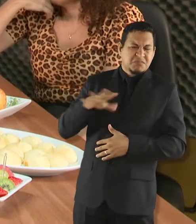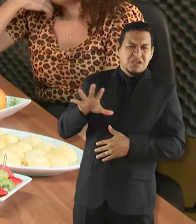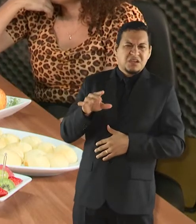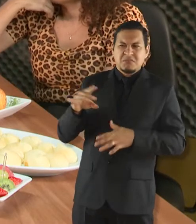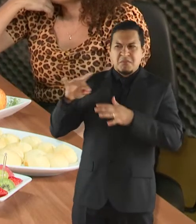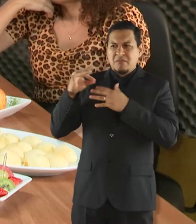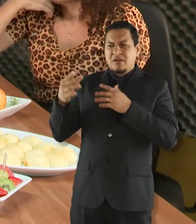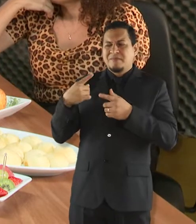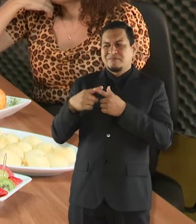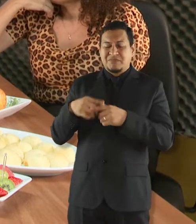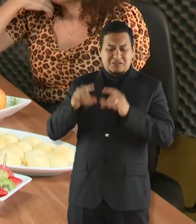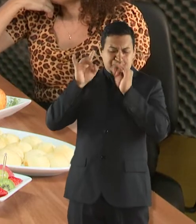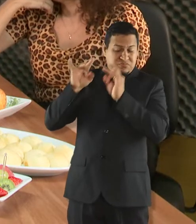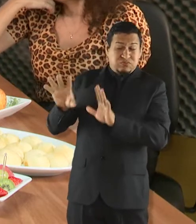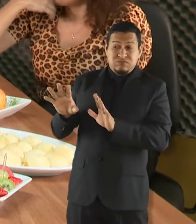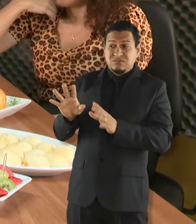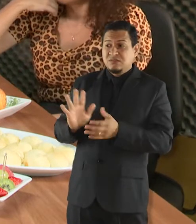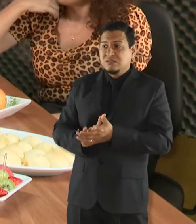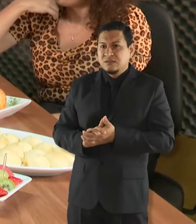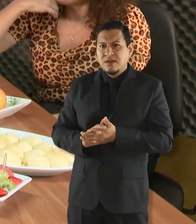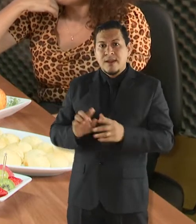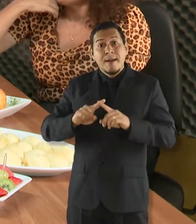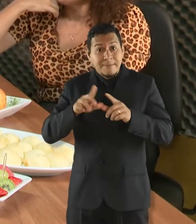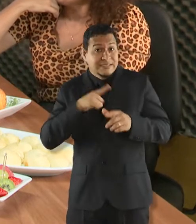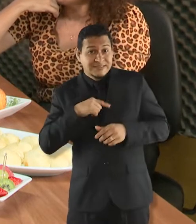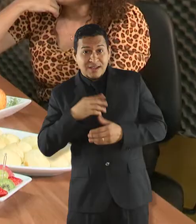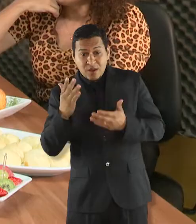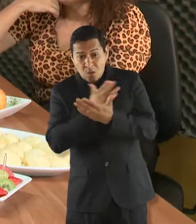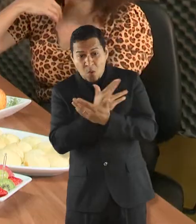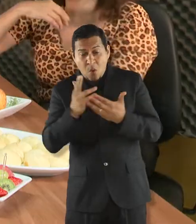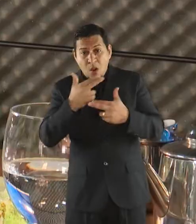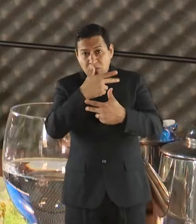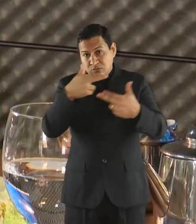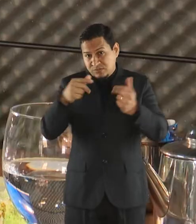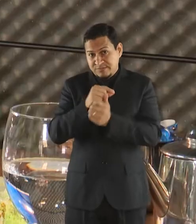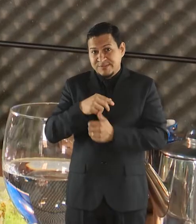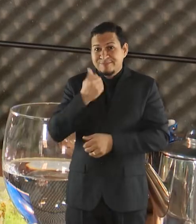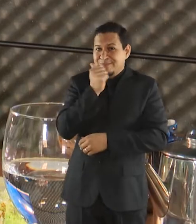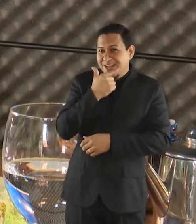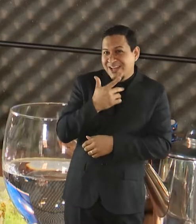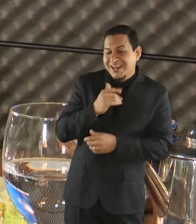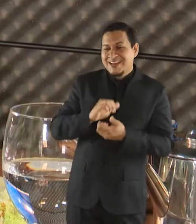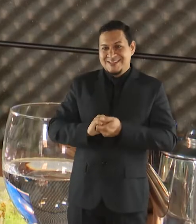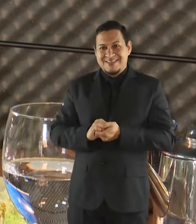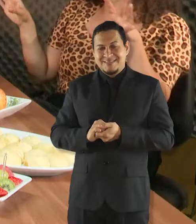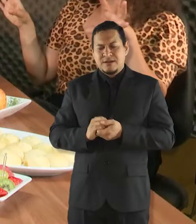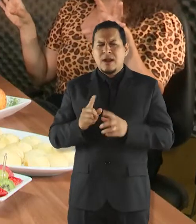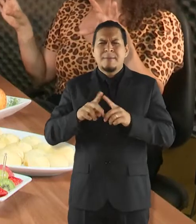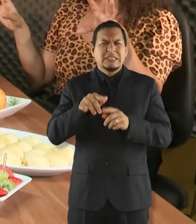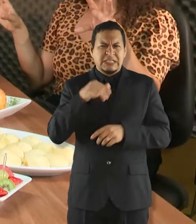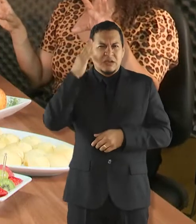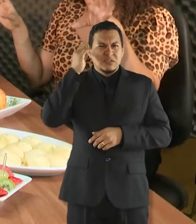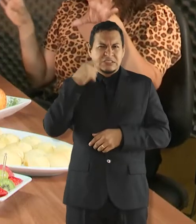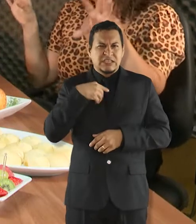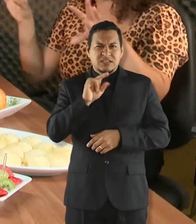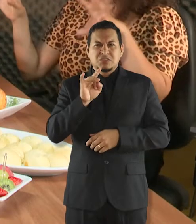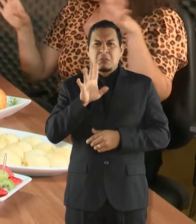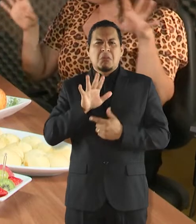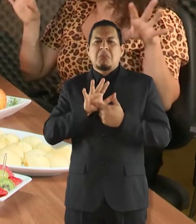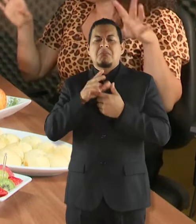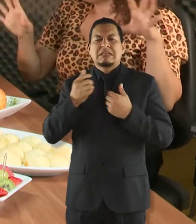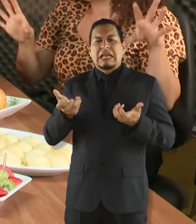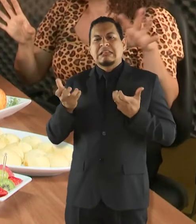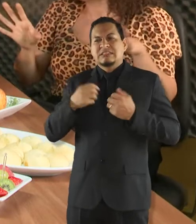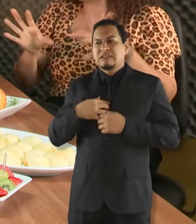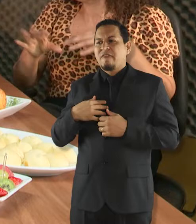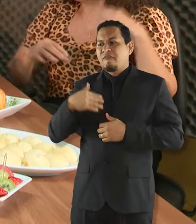TikTok É não. mesmo, Me Ana? recuso. Mas tem algumas Me coisas recuso. engraçadinhas ali. Me recuso. Eu não gosto assim, por exemplo, eu sei que tem muita gente ali que vai aparecer, porque